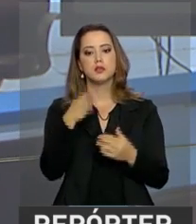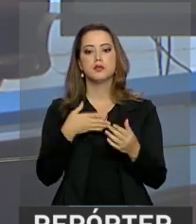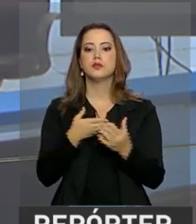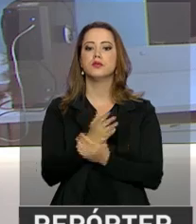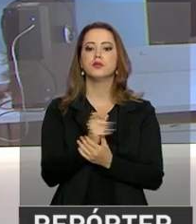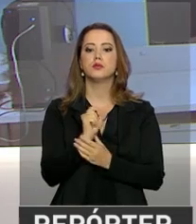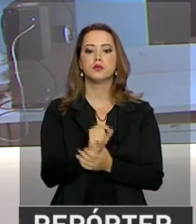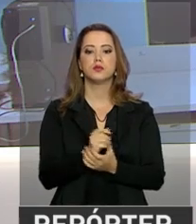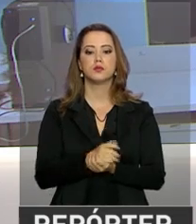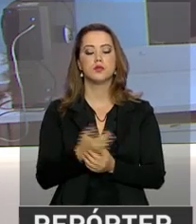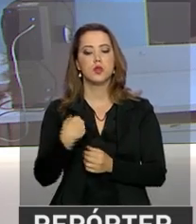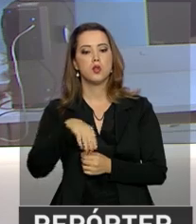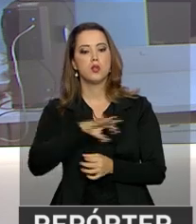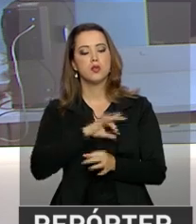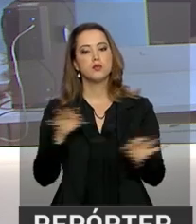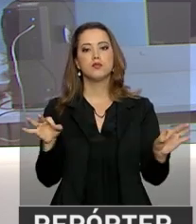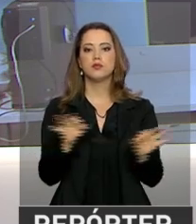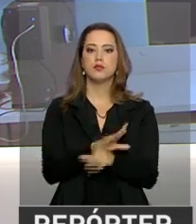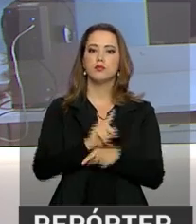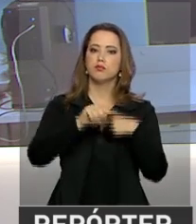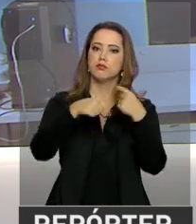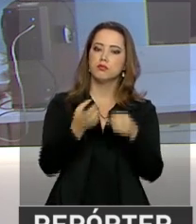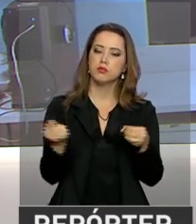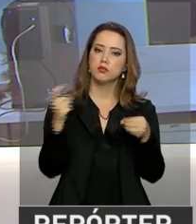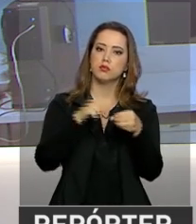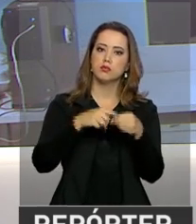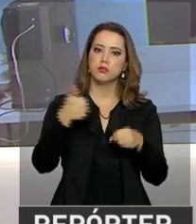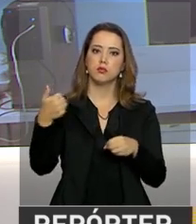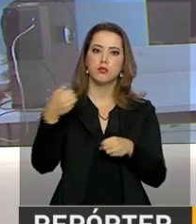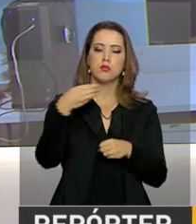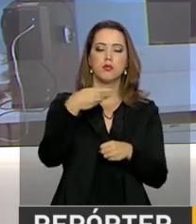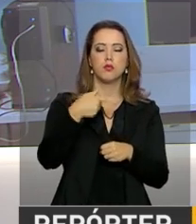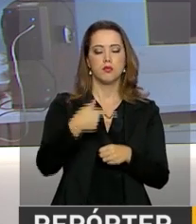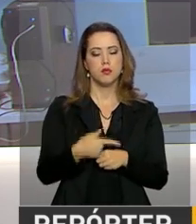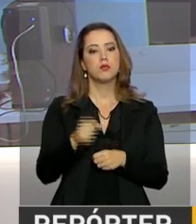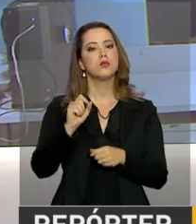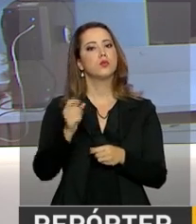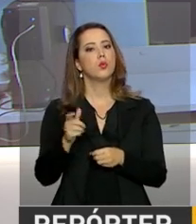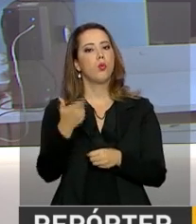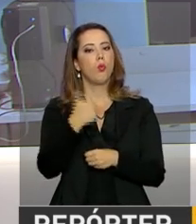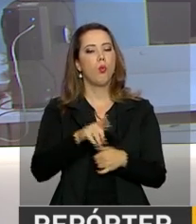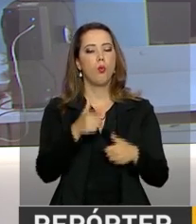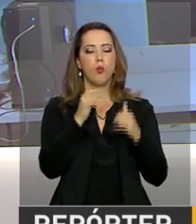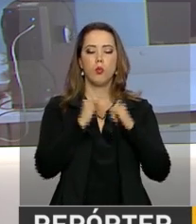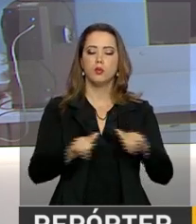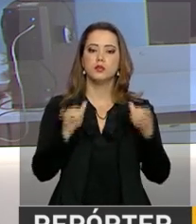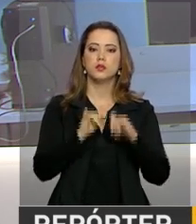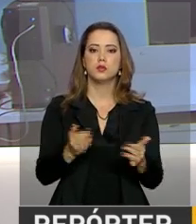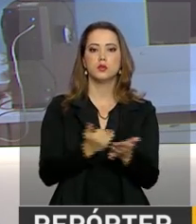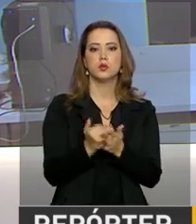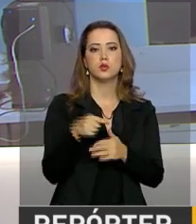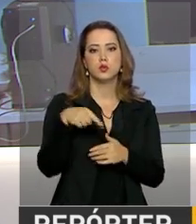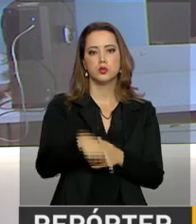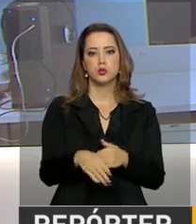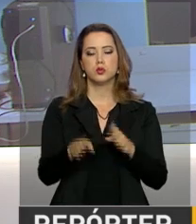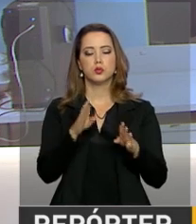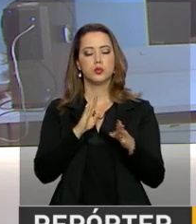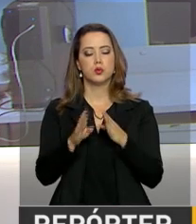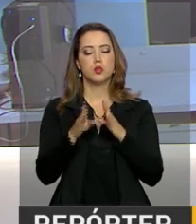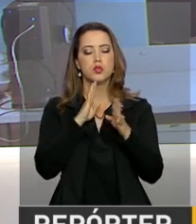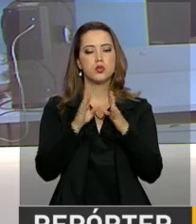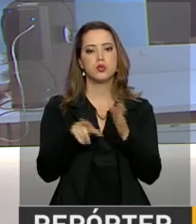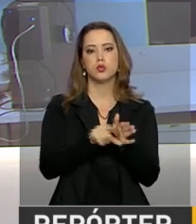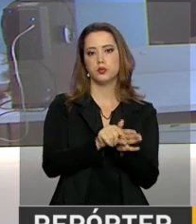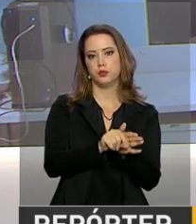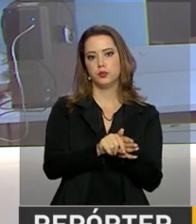legislativo e nós ficamos por aqui Voltamos ao meio-dia com outras informações do governo federal acompanhe também as novidades em nossas redes